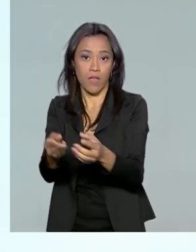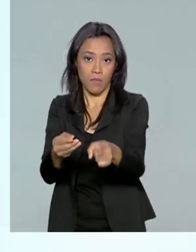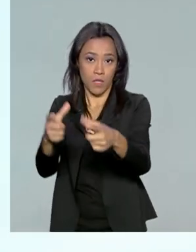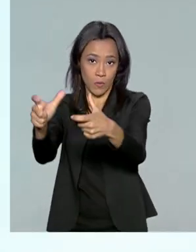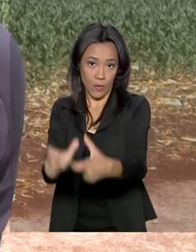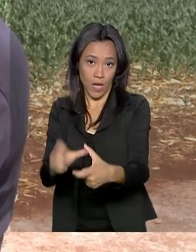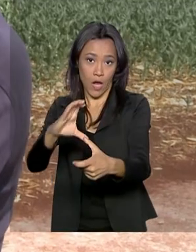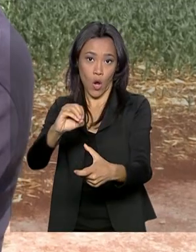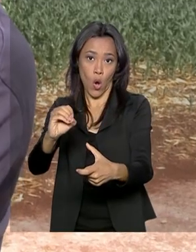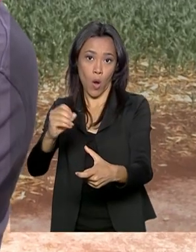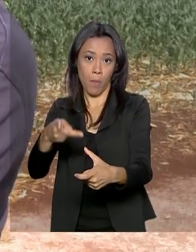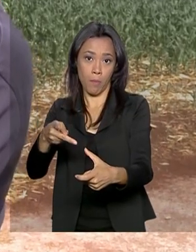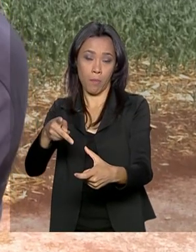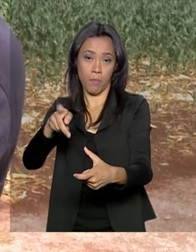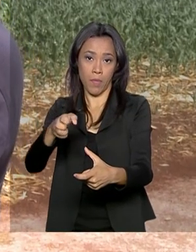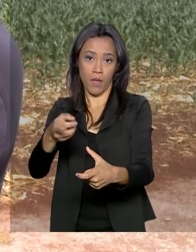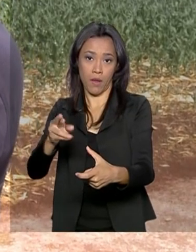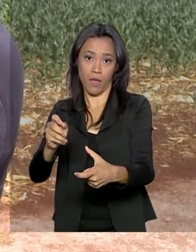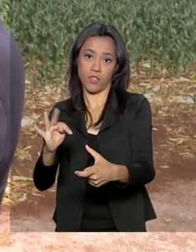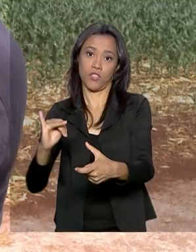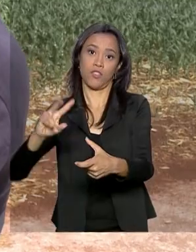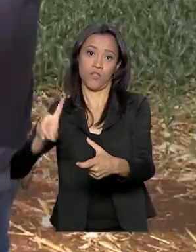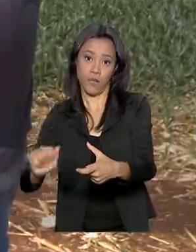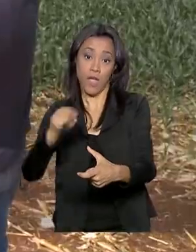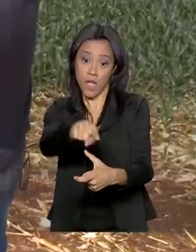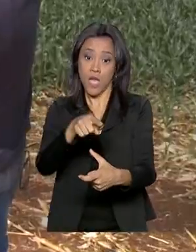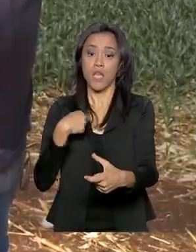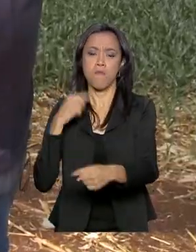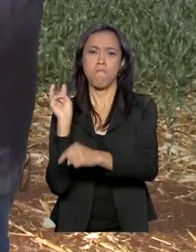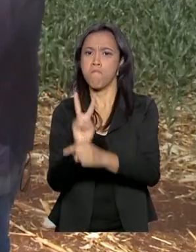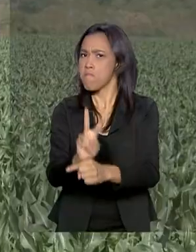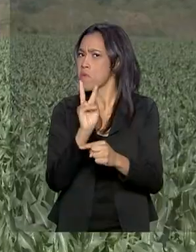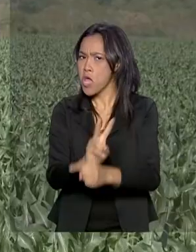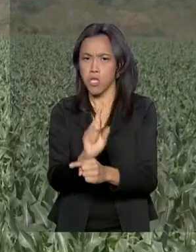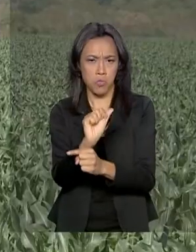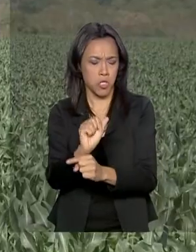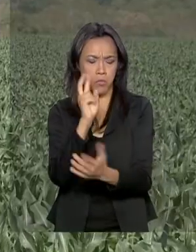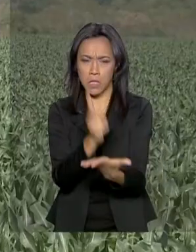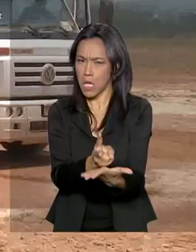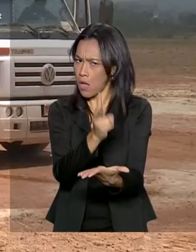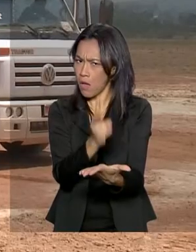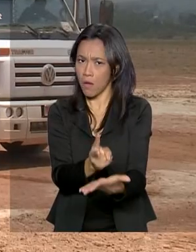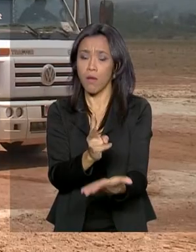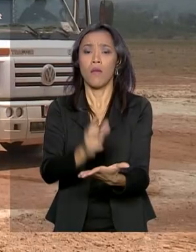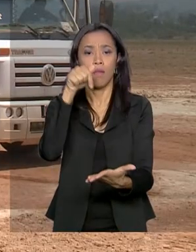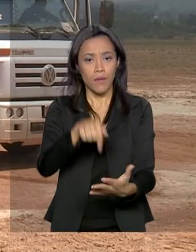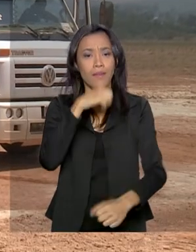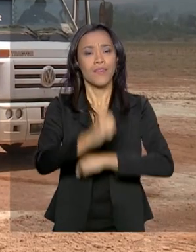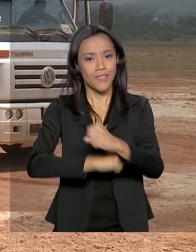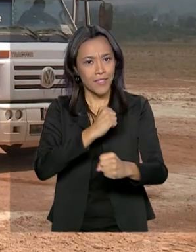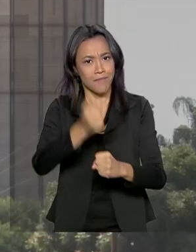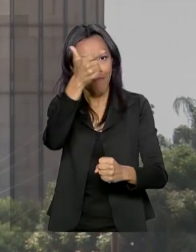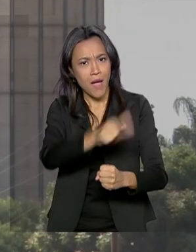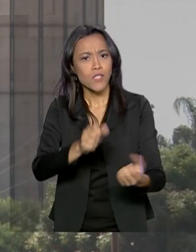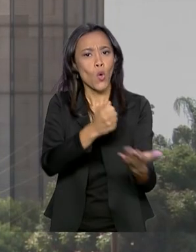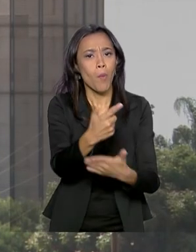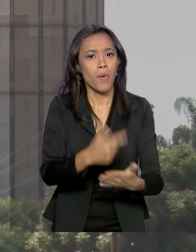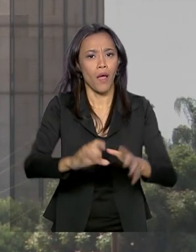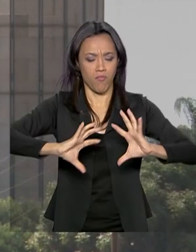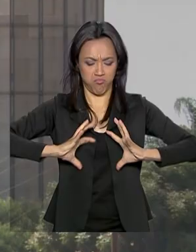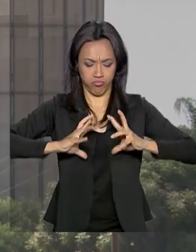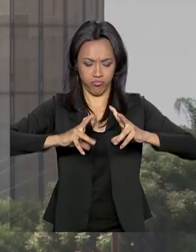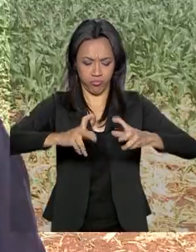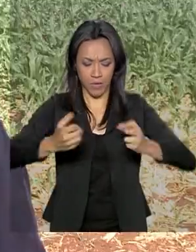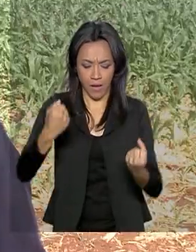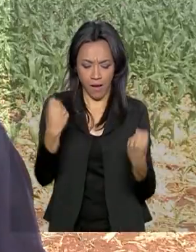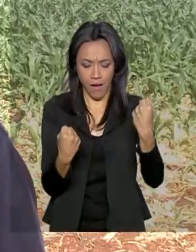produtor rural conta que fazem empréstimos para custeio em toda a safra e que este ano vai investir em maquinário e